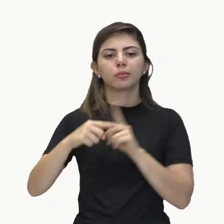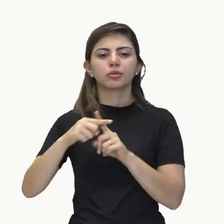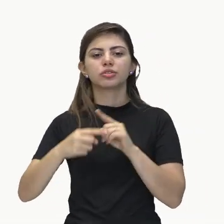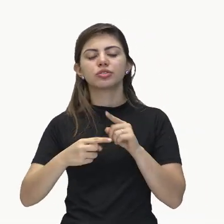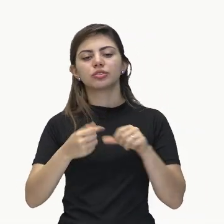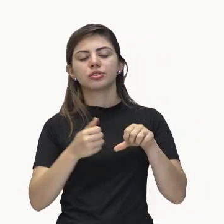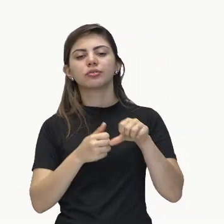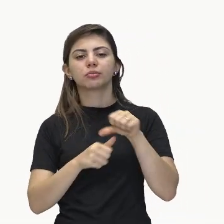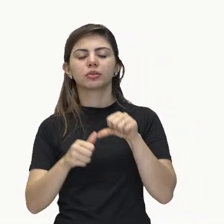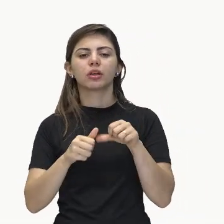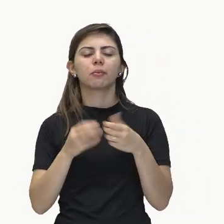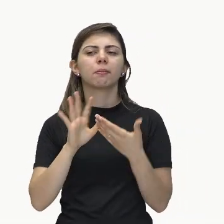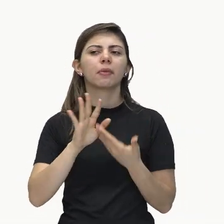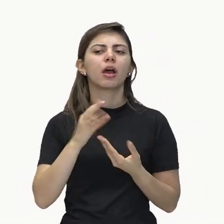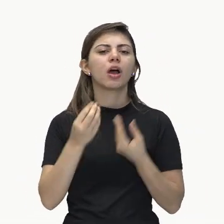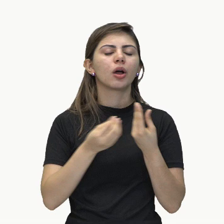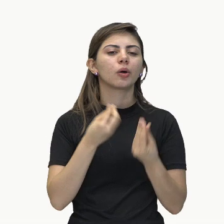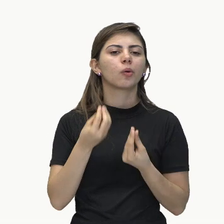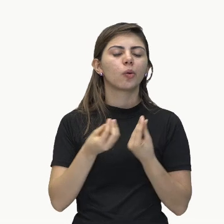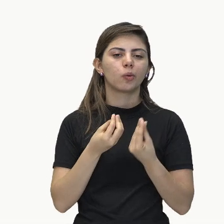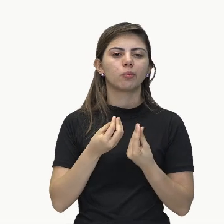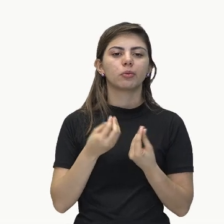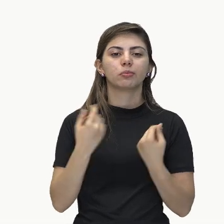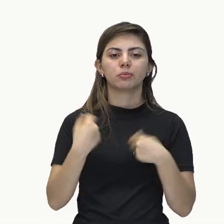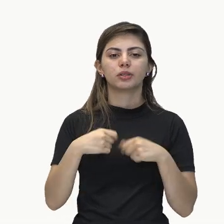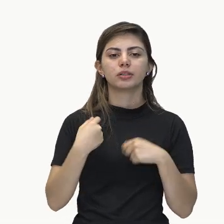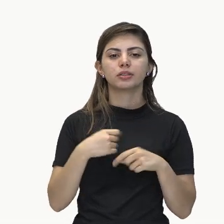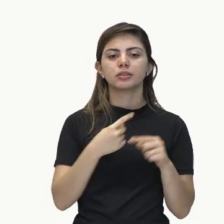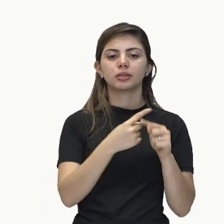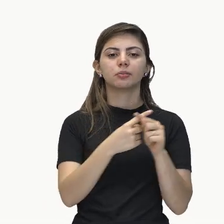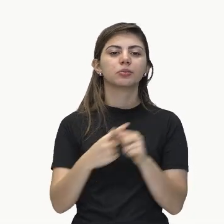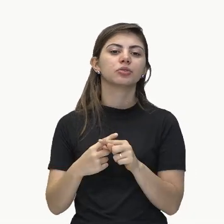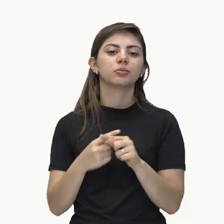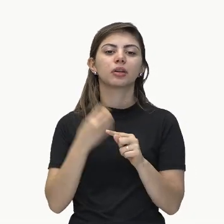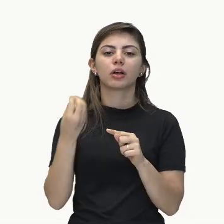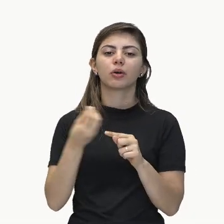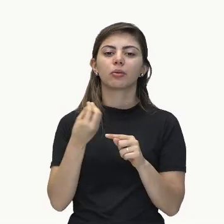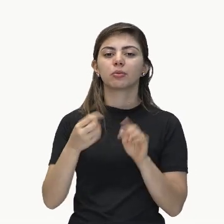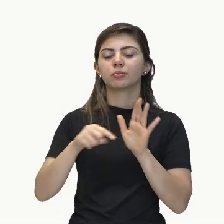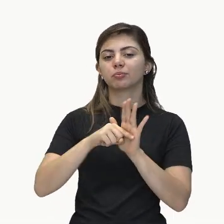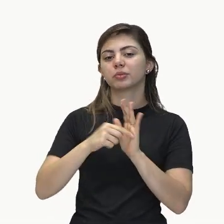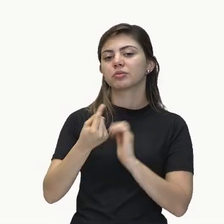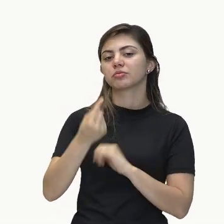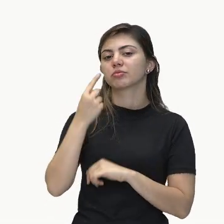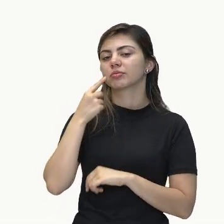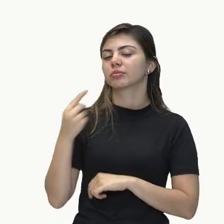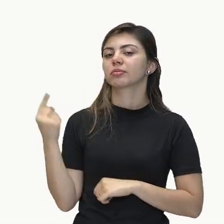para trocar o sinal da minha equação toda? Eu vou multiplicar ela por menos 1.